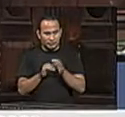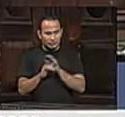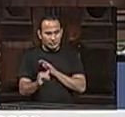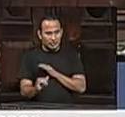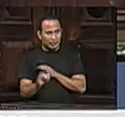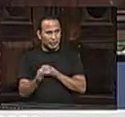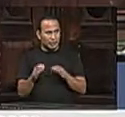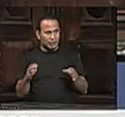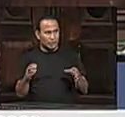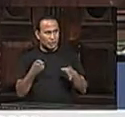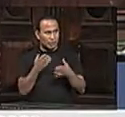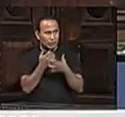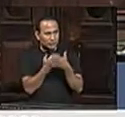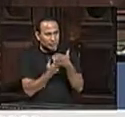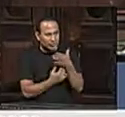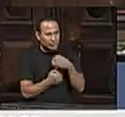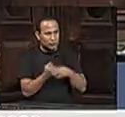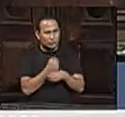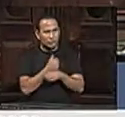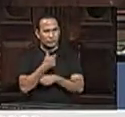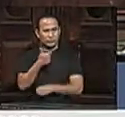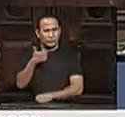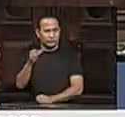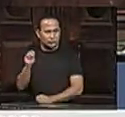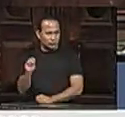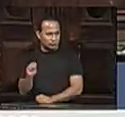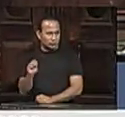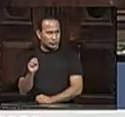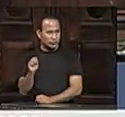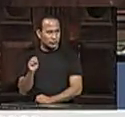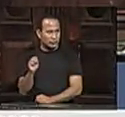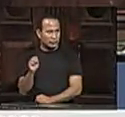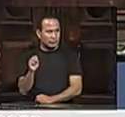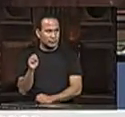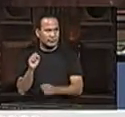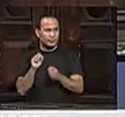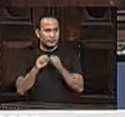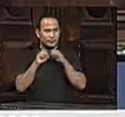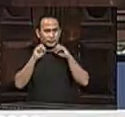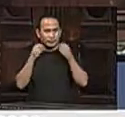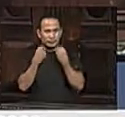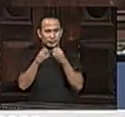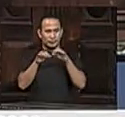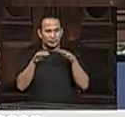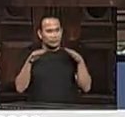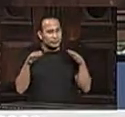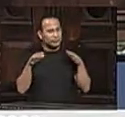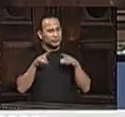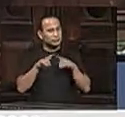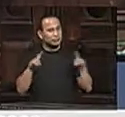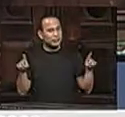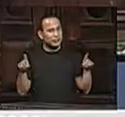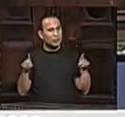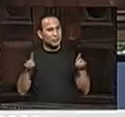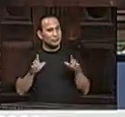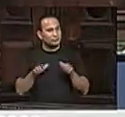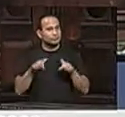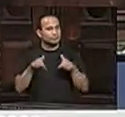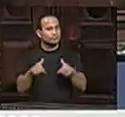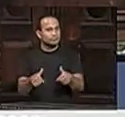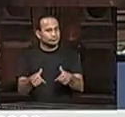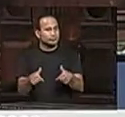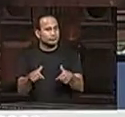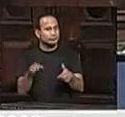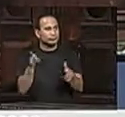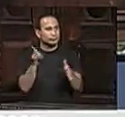orçamento para 2018, alertar o plenário para essa não execução